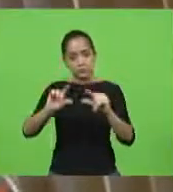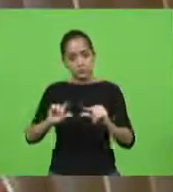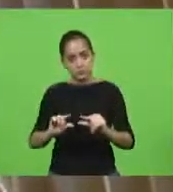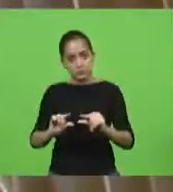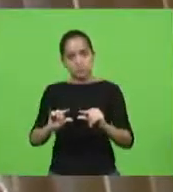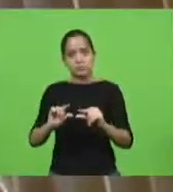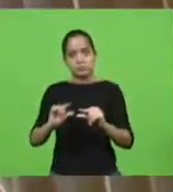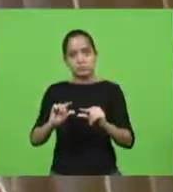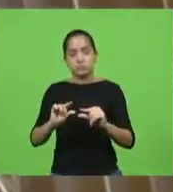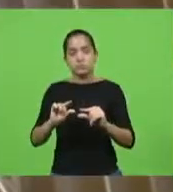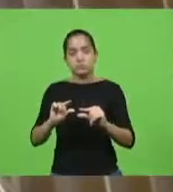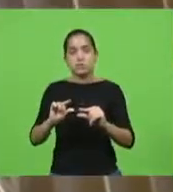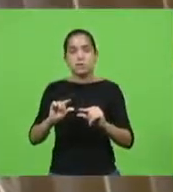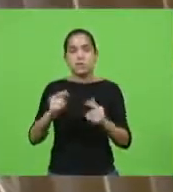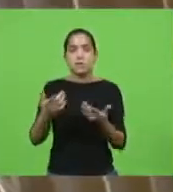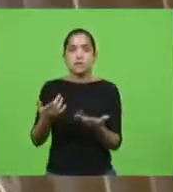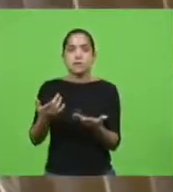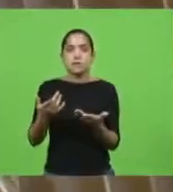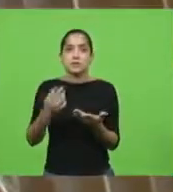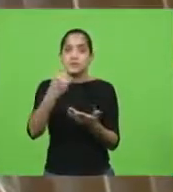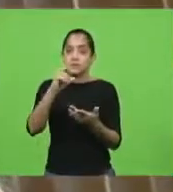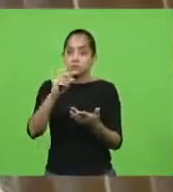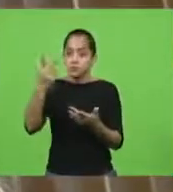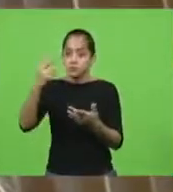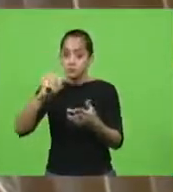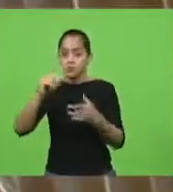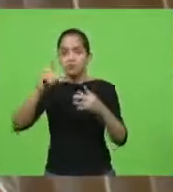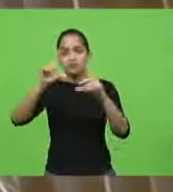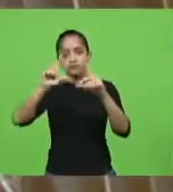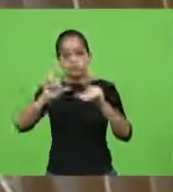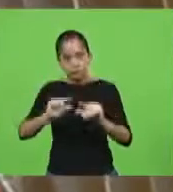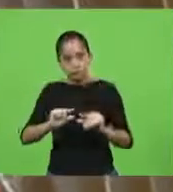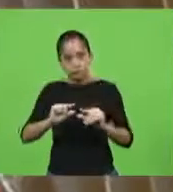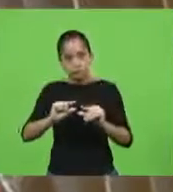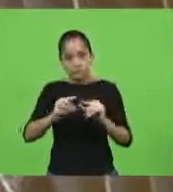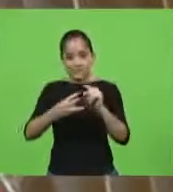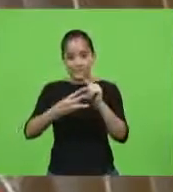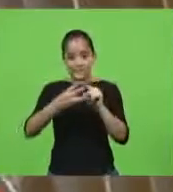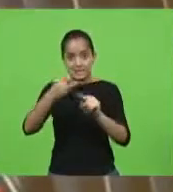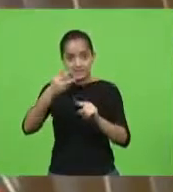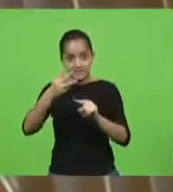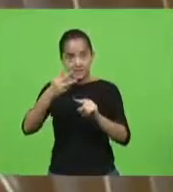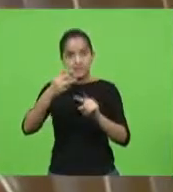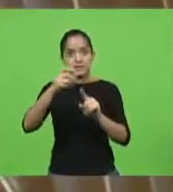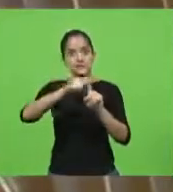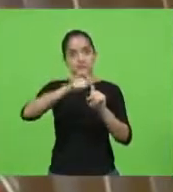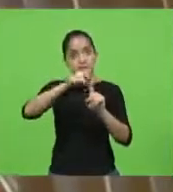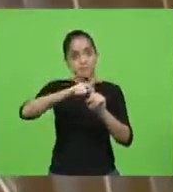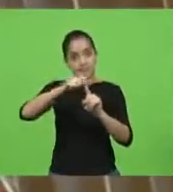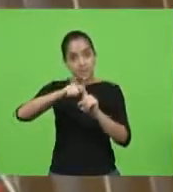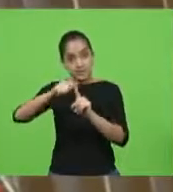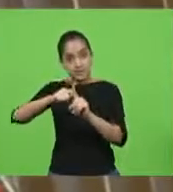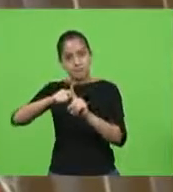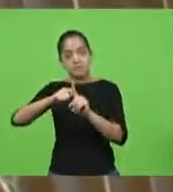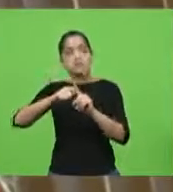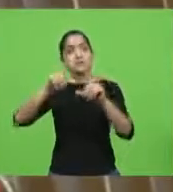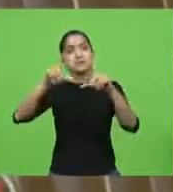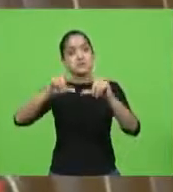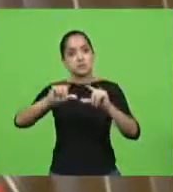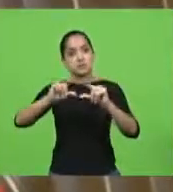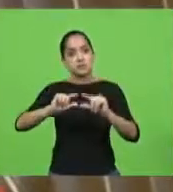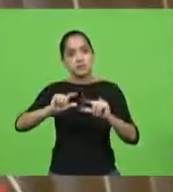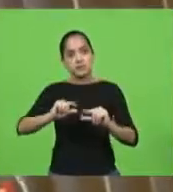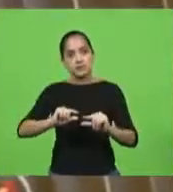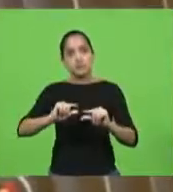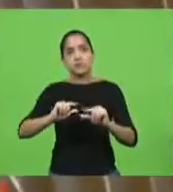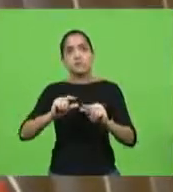já caiu bastante. Em 2020 caiu ainda mais. Nesses três primeiros meses de 2021 estão caindo ainda mais. Tem que dar mais dois